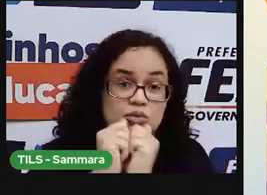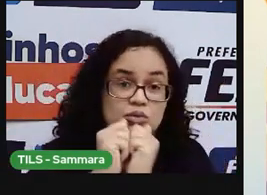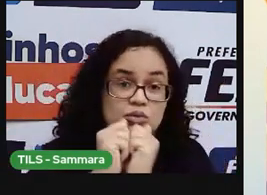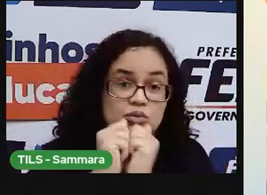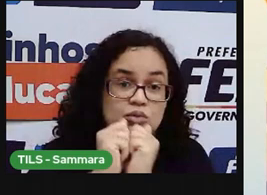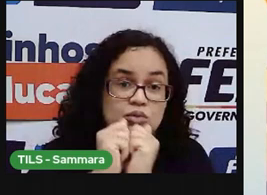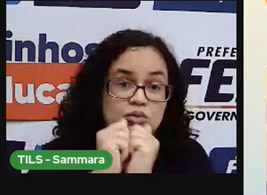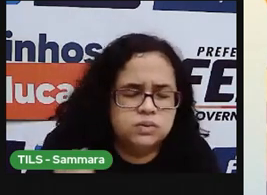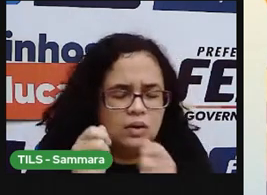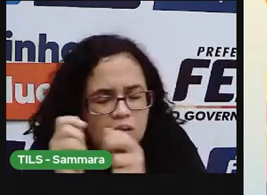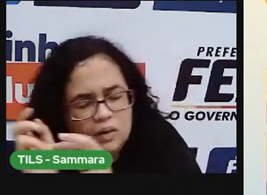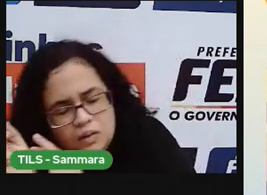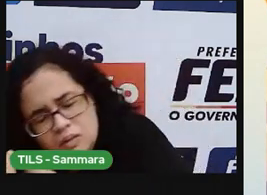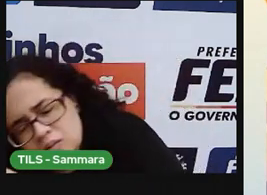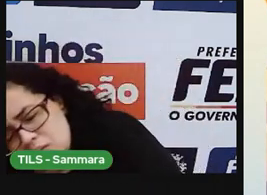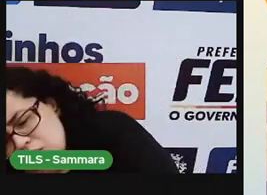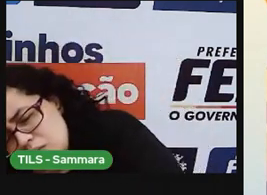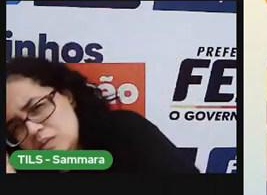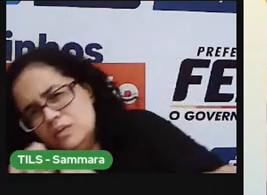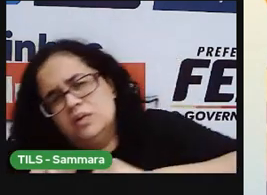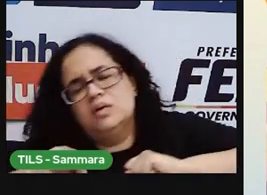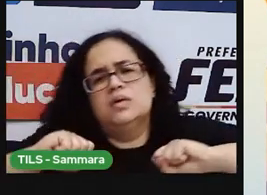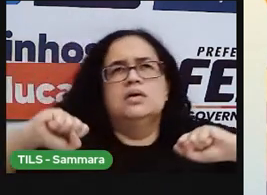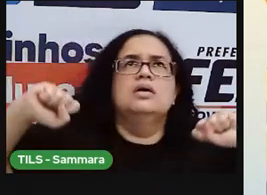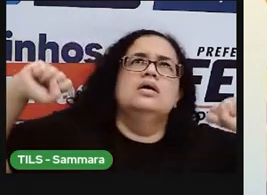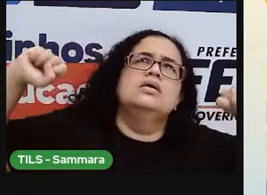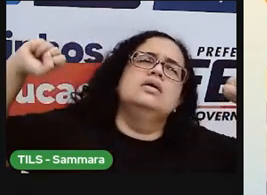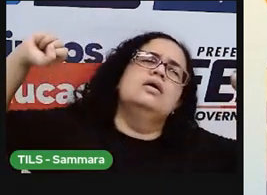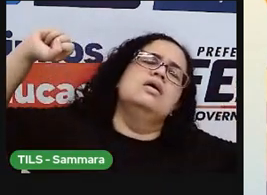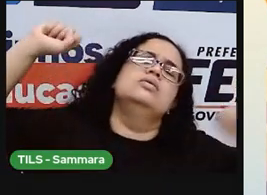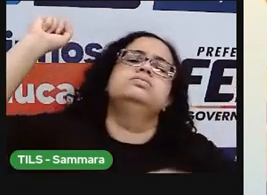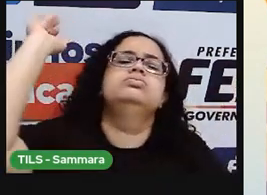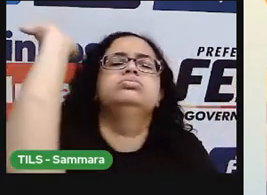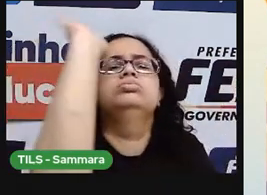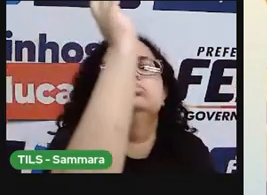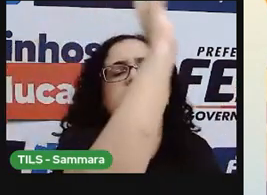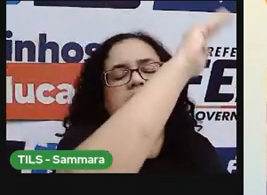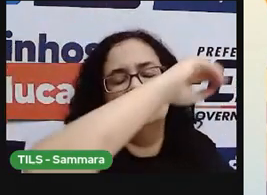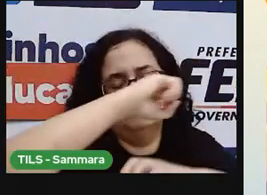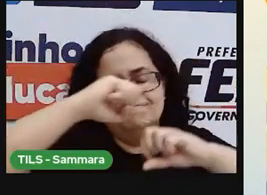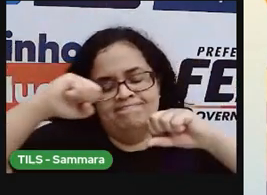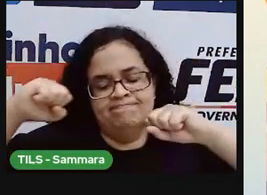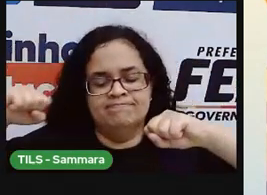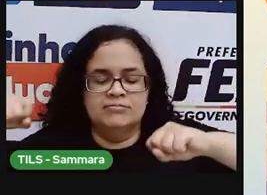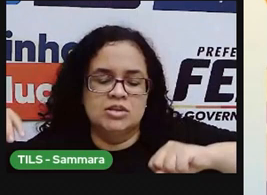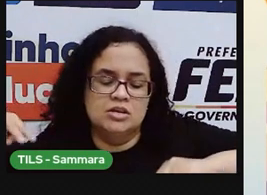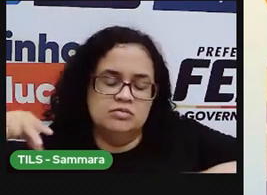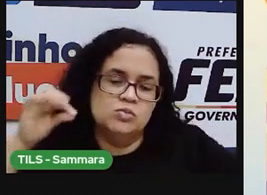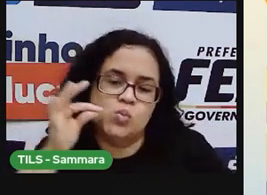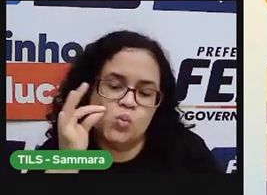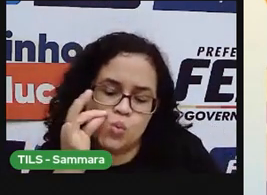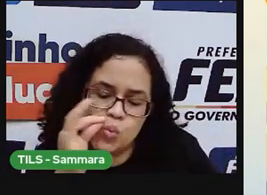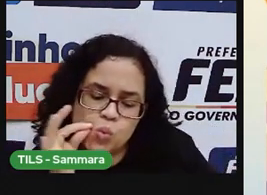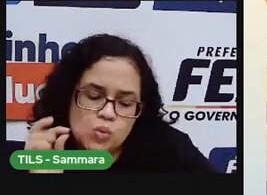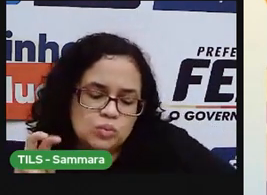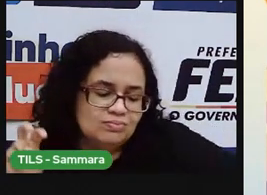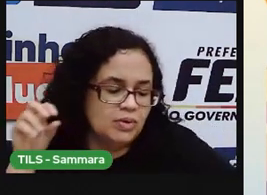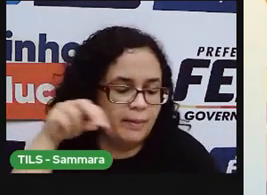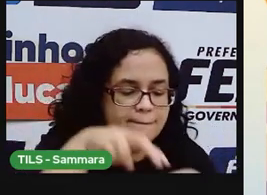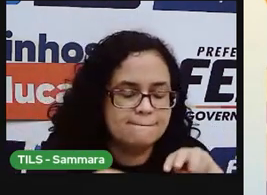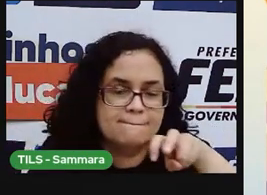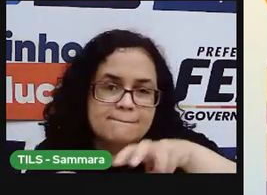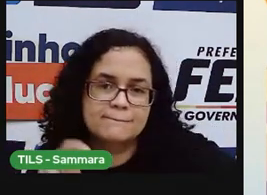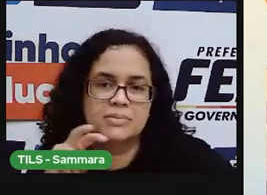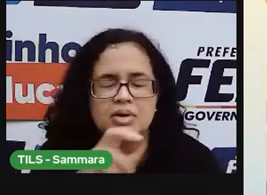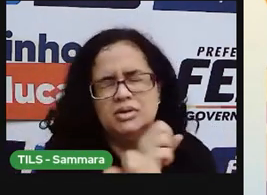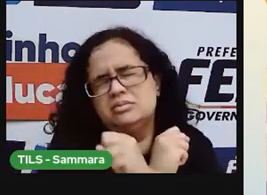tanto caçar, dormia espichado à sombra de uma boa árvore. Vieram os ratinhos passear em cima